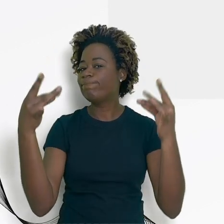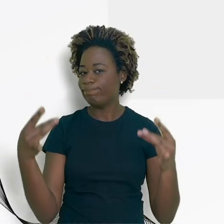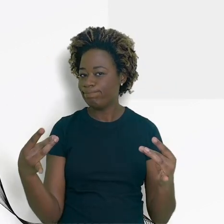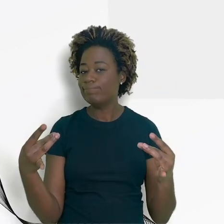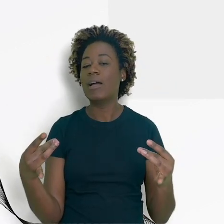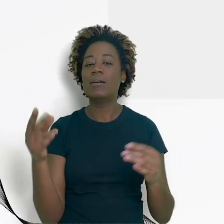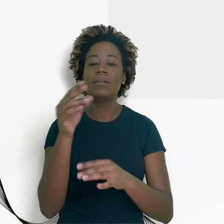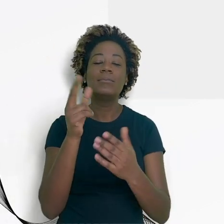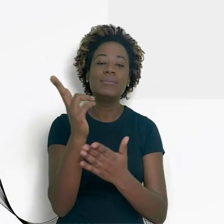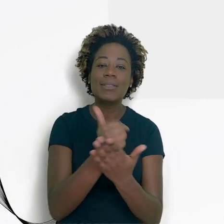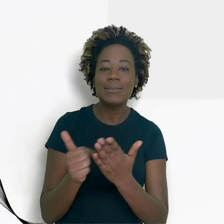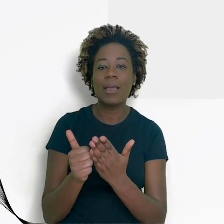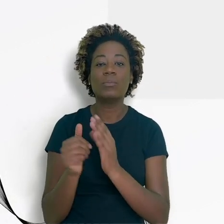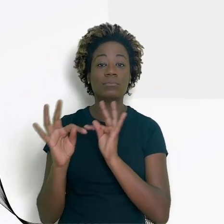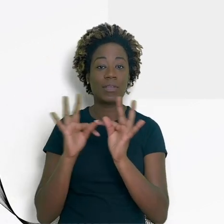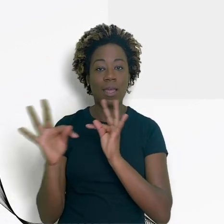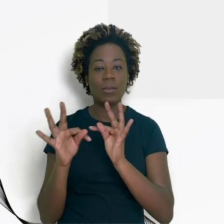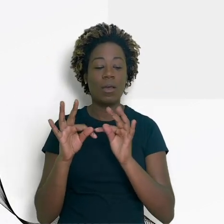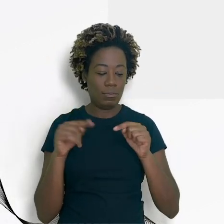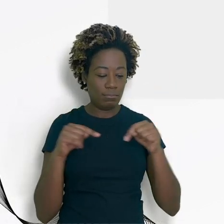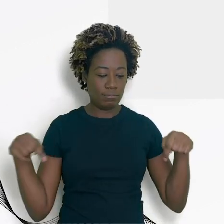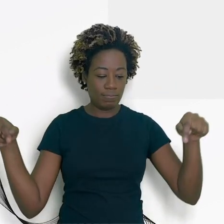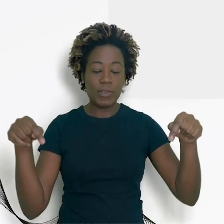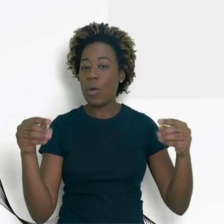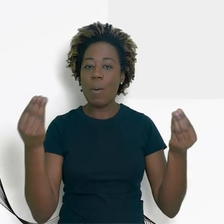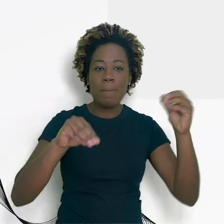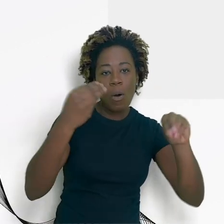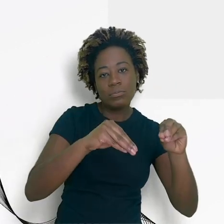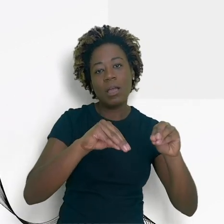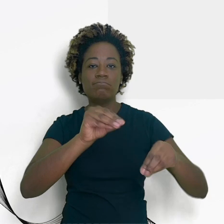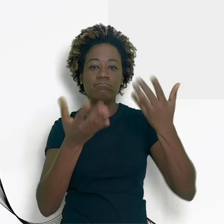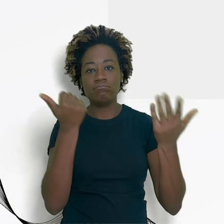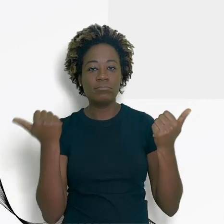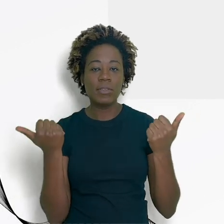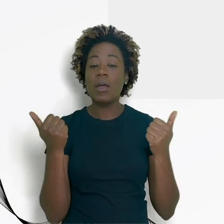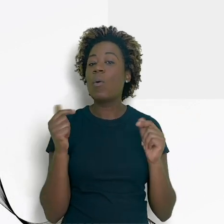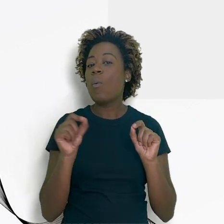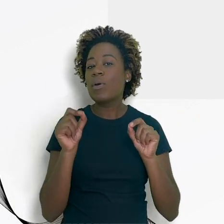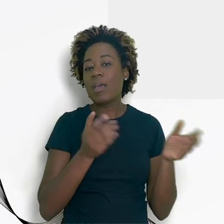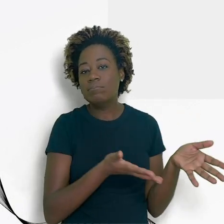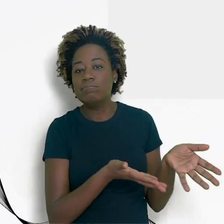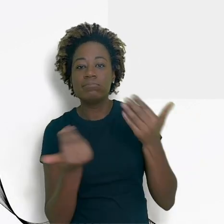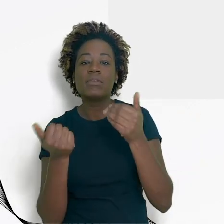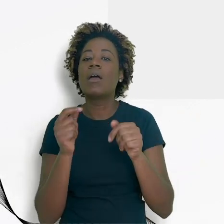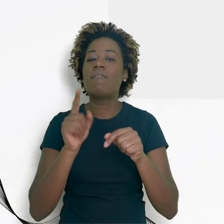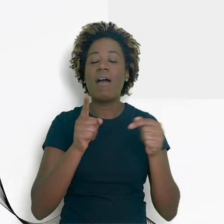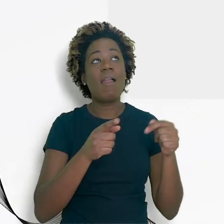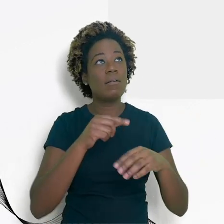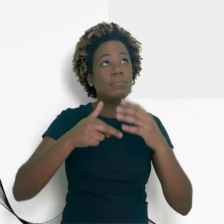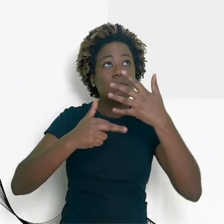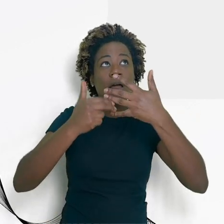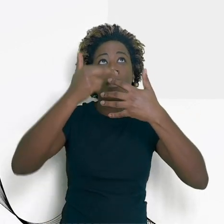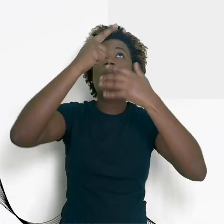tudo. Desenho técnico é o desenho do cenário, como monta, desmonta, é o que vai para a RT no caso de estruturas que você precisa